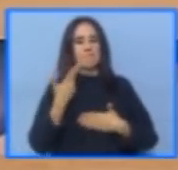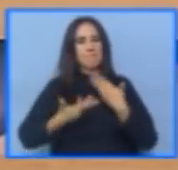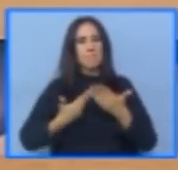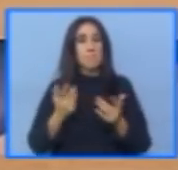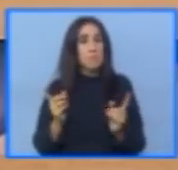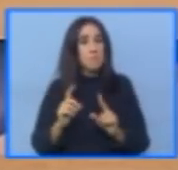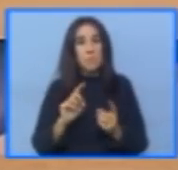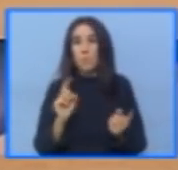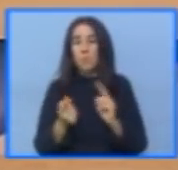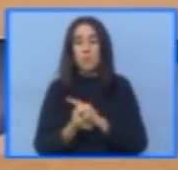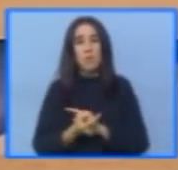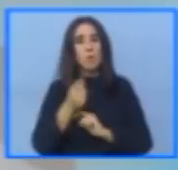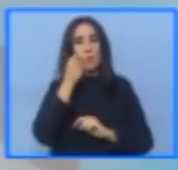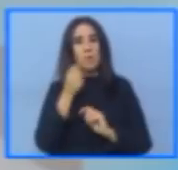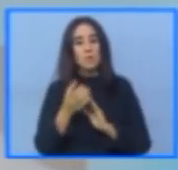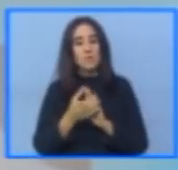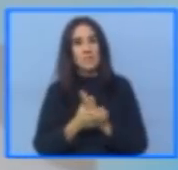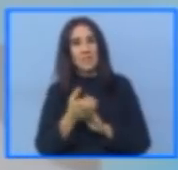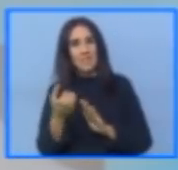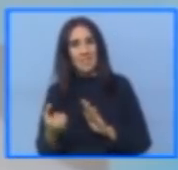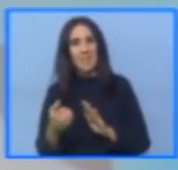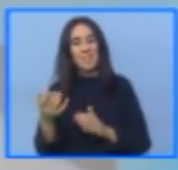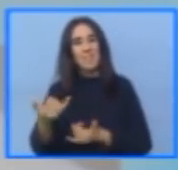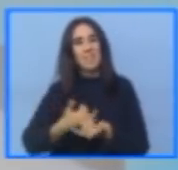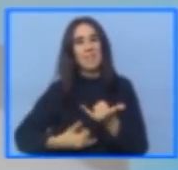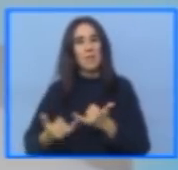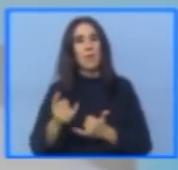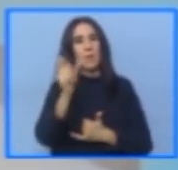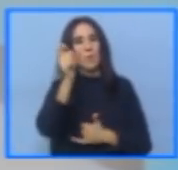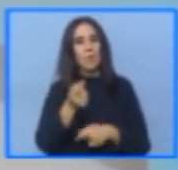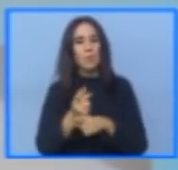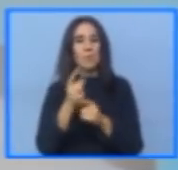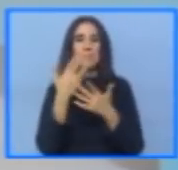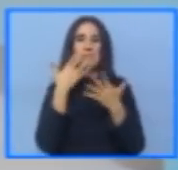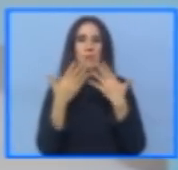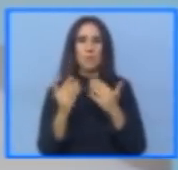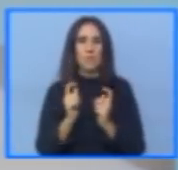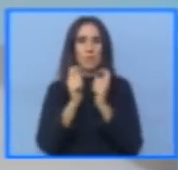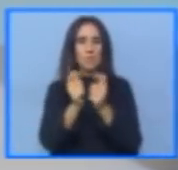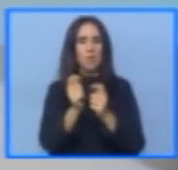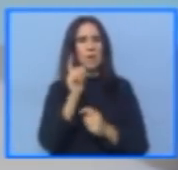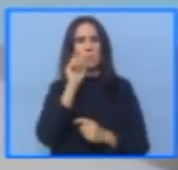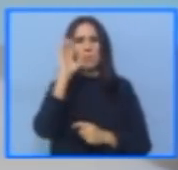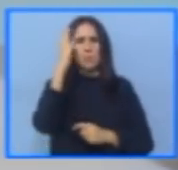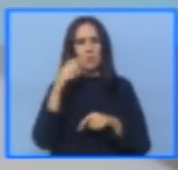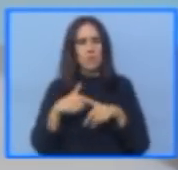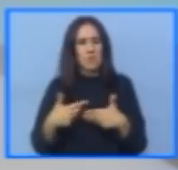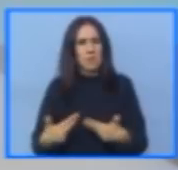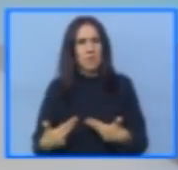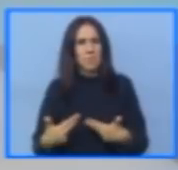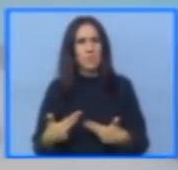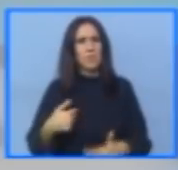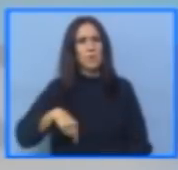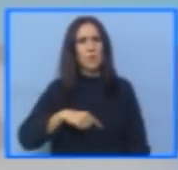contrário, ele descalça as sandálias para dar lugar a outro, para fazer brilhar outro. Eu acho que é muito importante, nos tempos que correm,